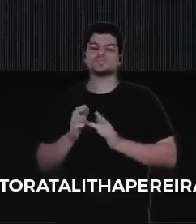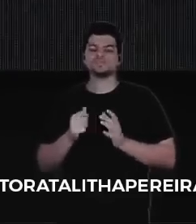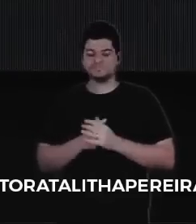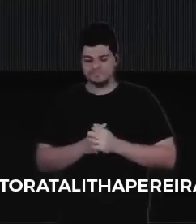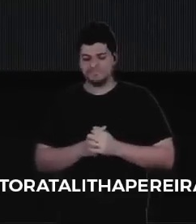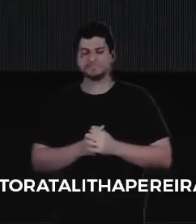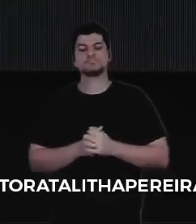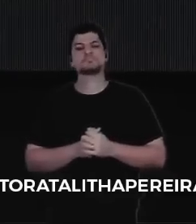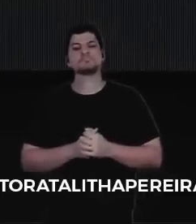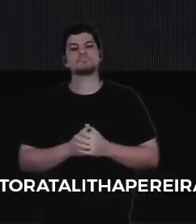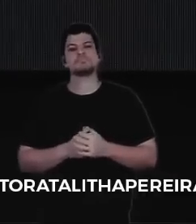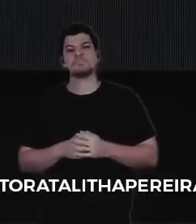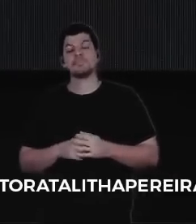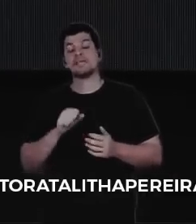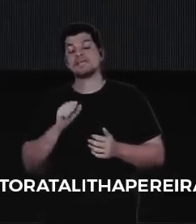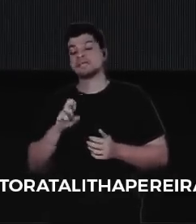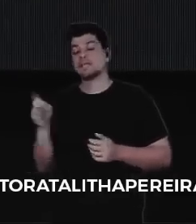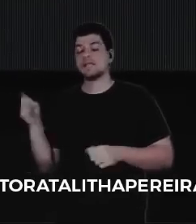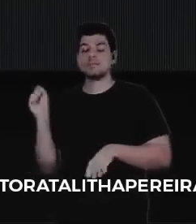Uau, se ele tivesse parado,